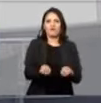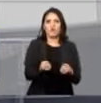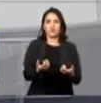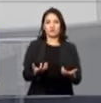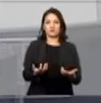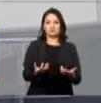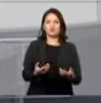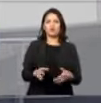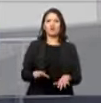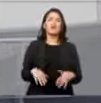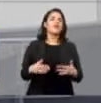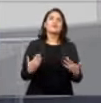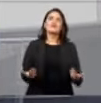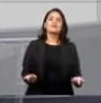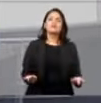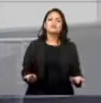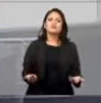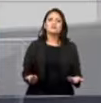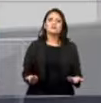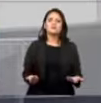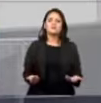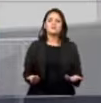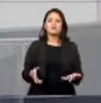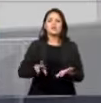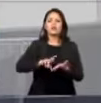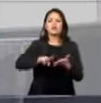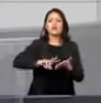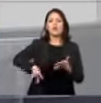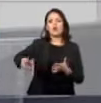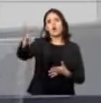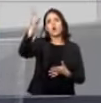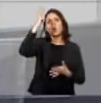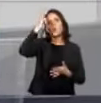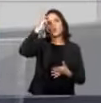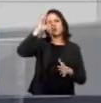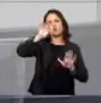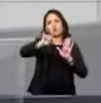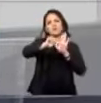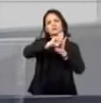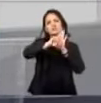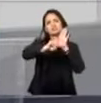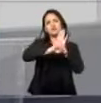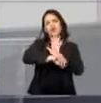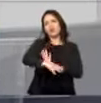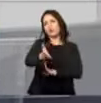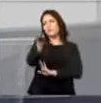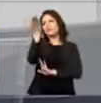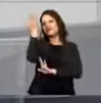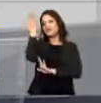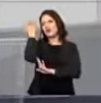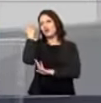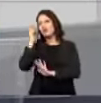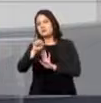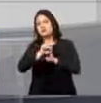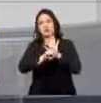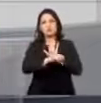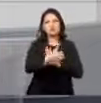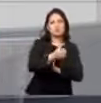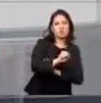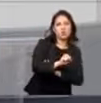estamos falando aqui de uma cultura dos séculos 18 e até do século